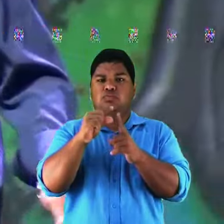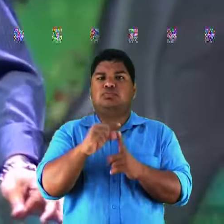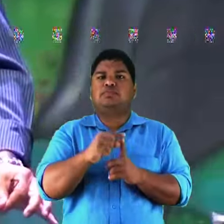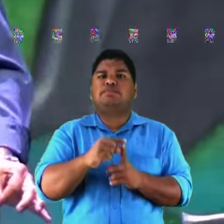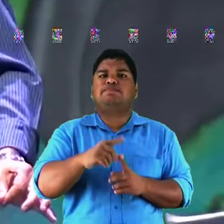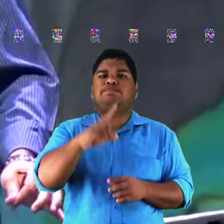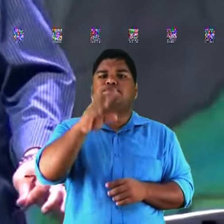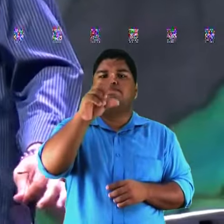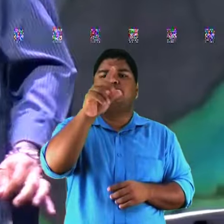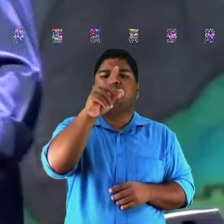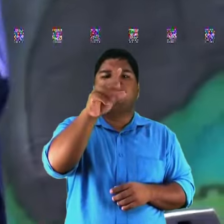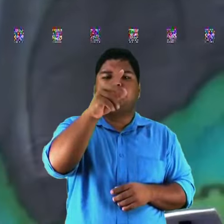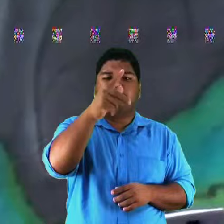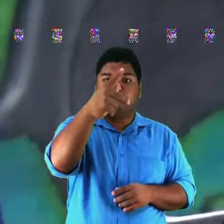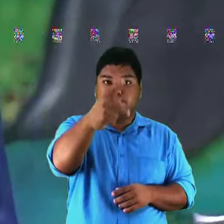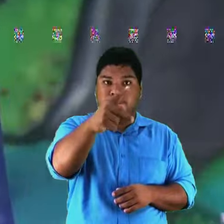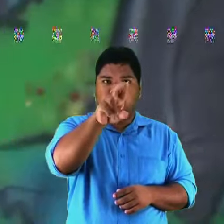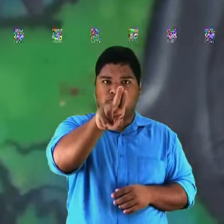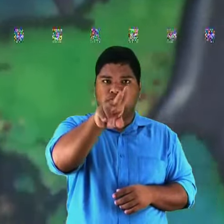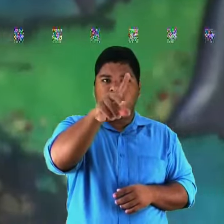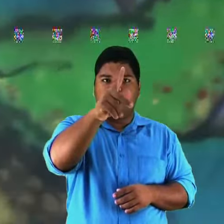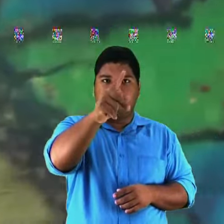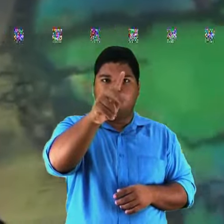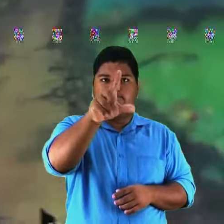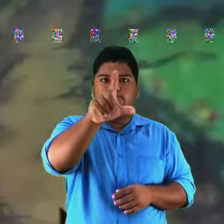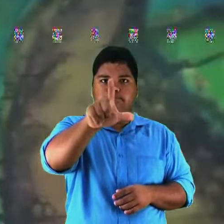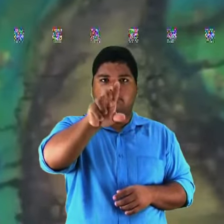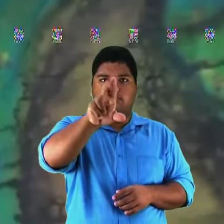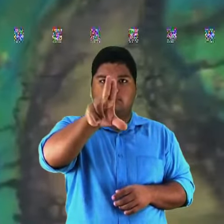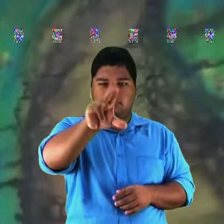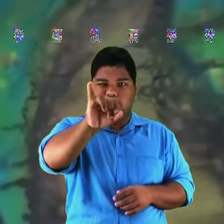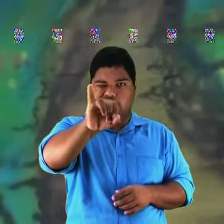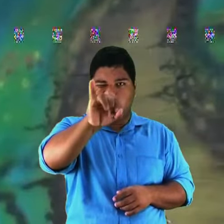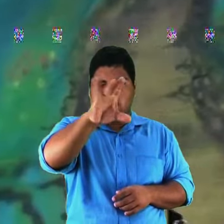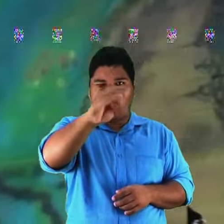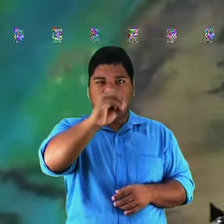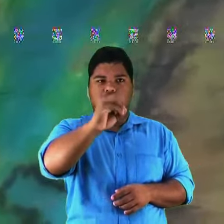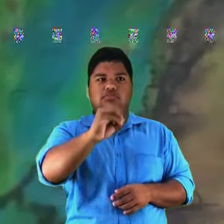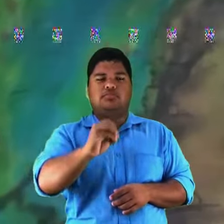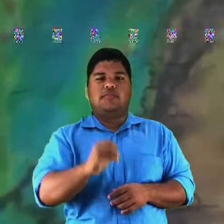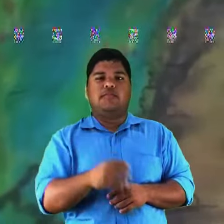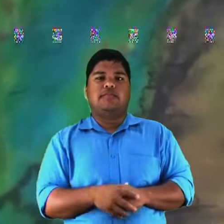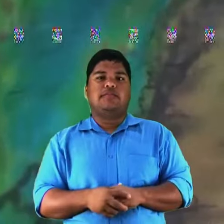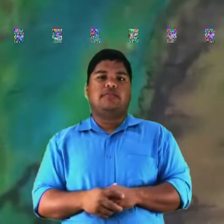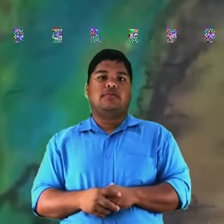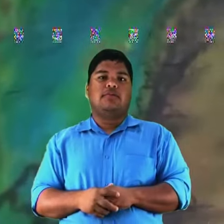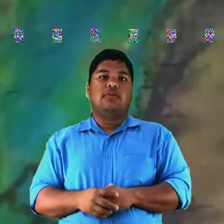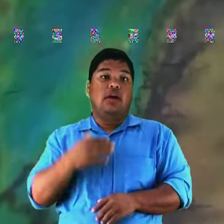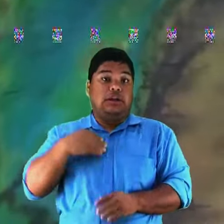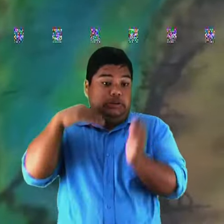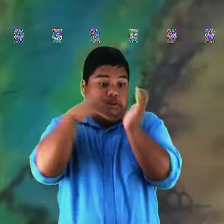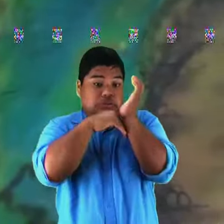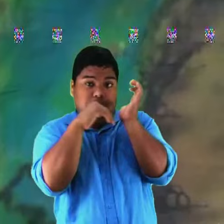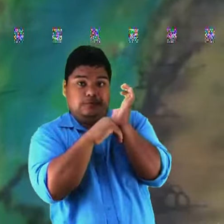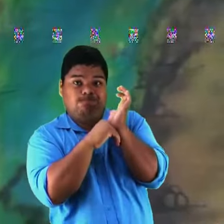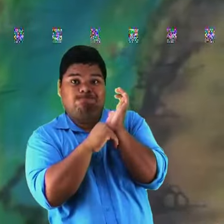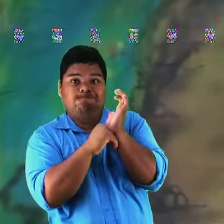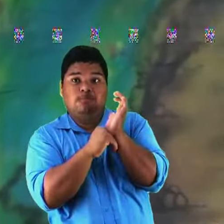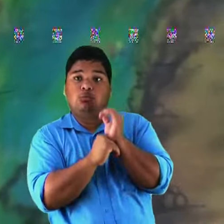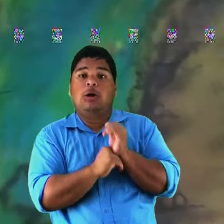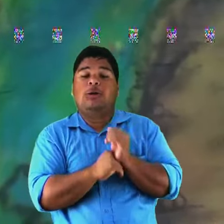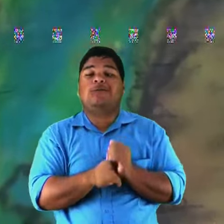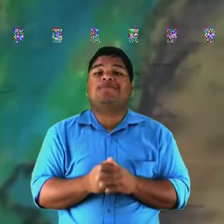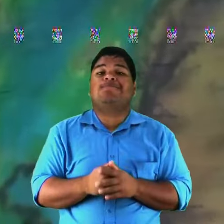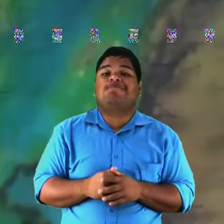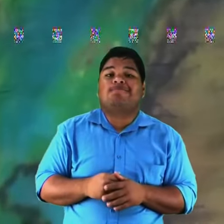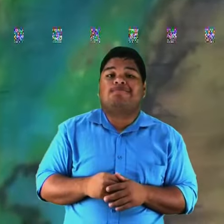pele. Aquilo que a gente guarda fica à mercê de uma política econômica